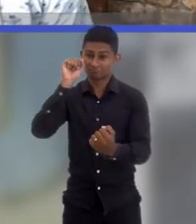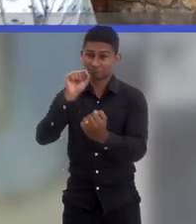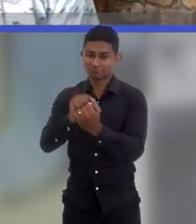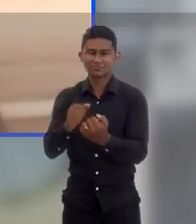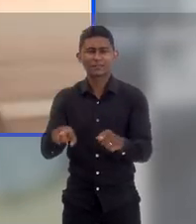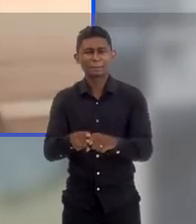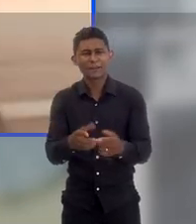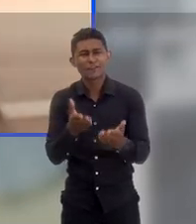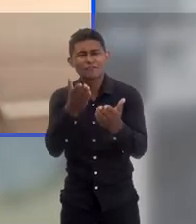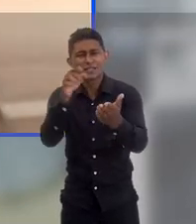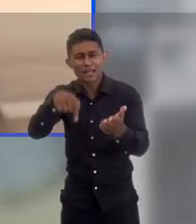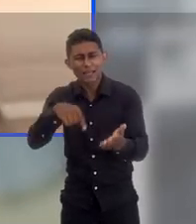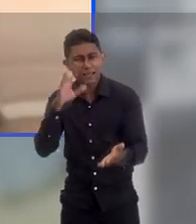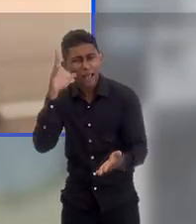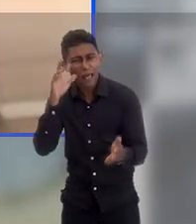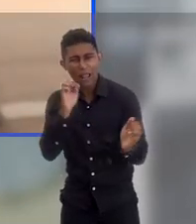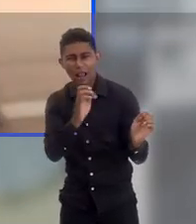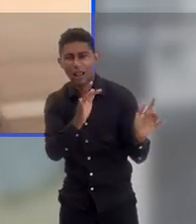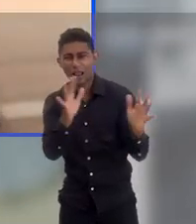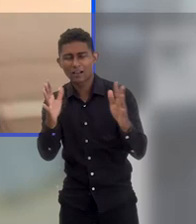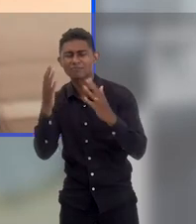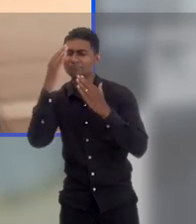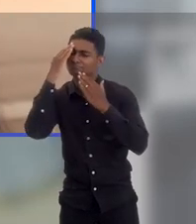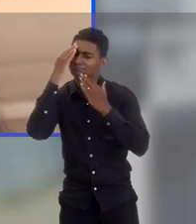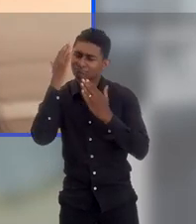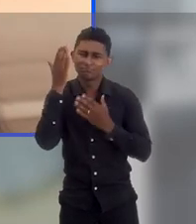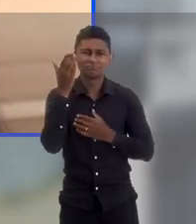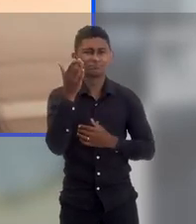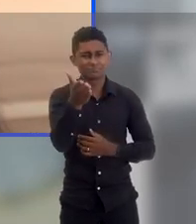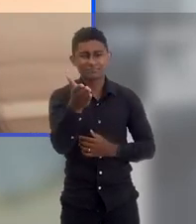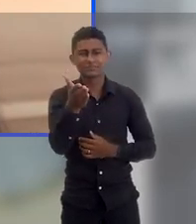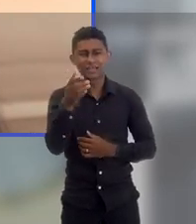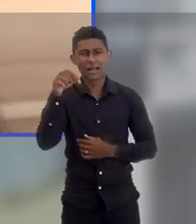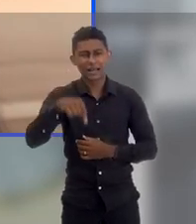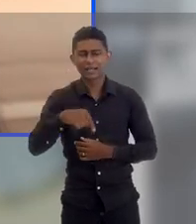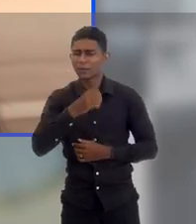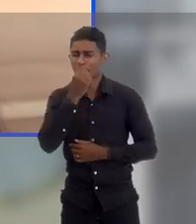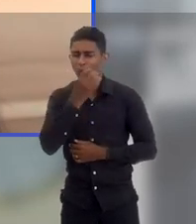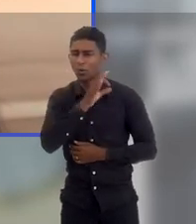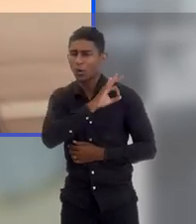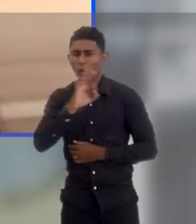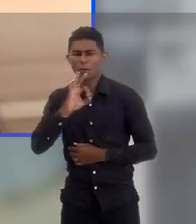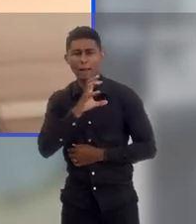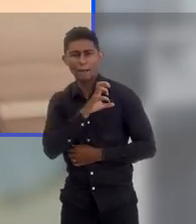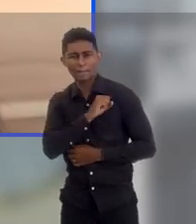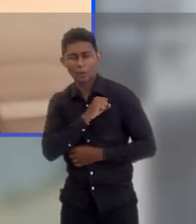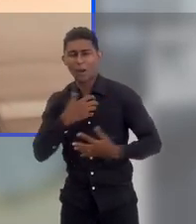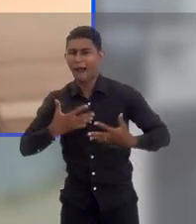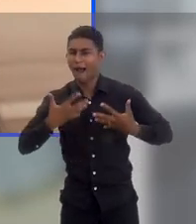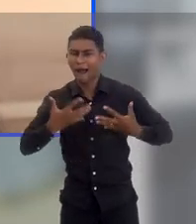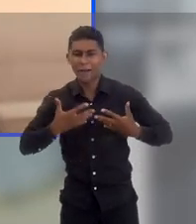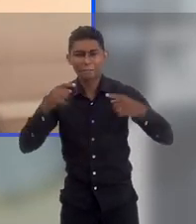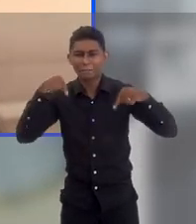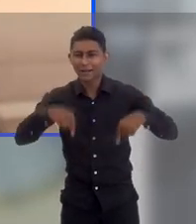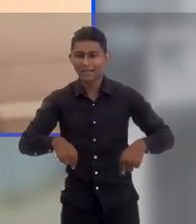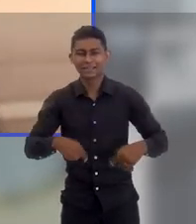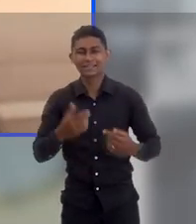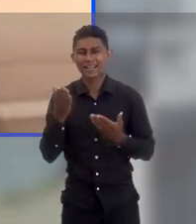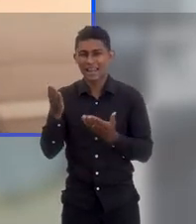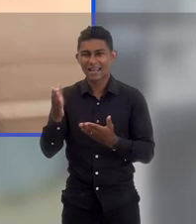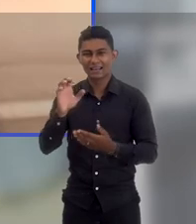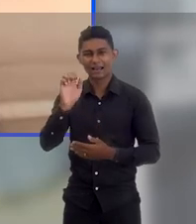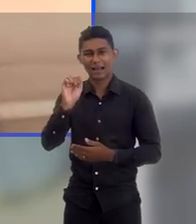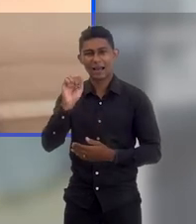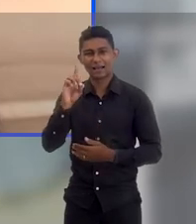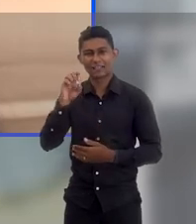com Deus. E obrigada a você que ficou conosco aqui assistindo esse programa incrível, cheio de amor e de entusiasmo, com